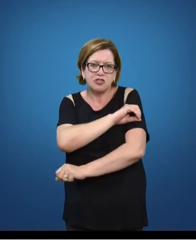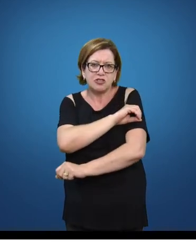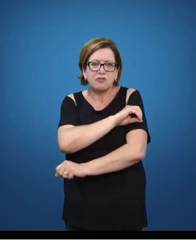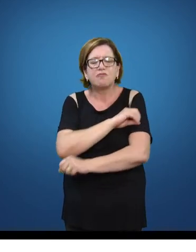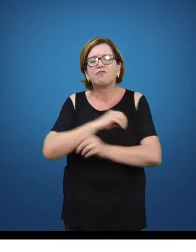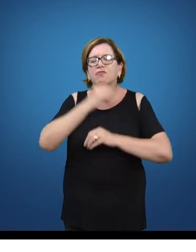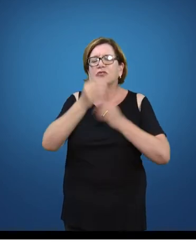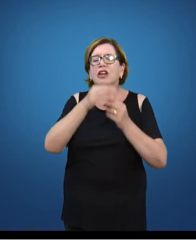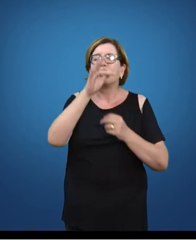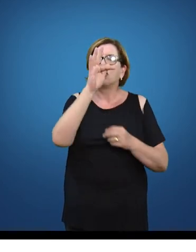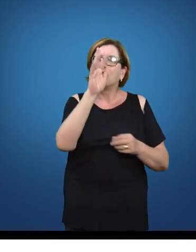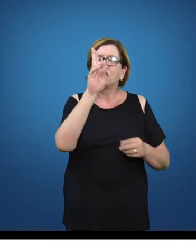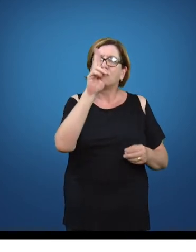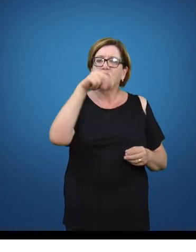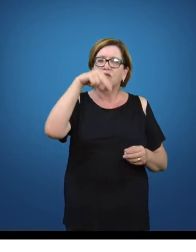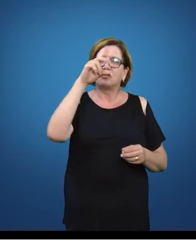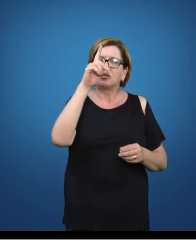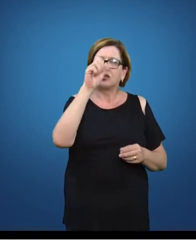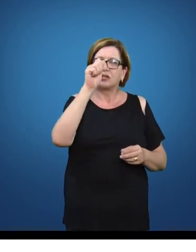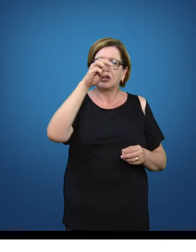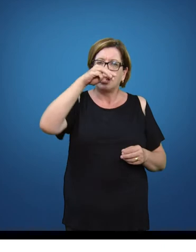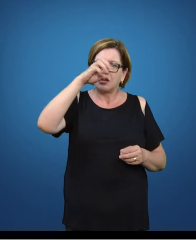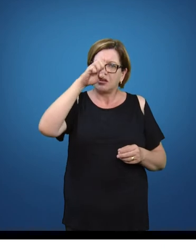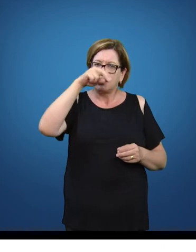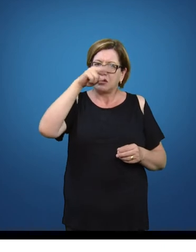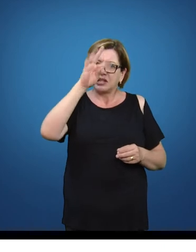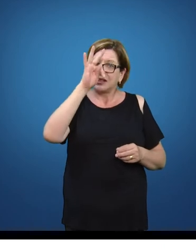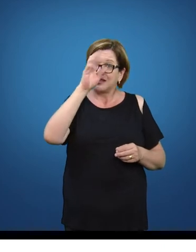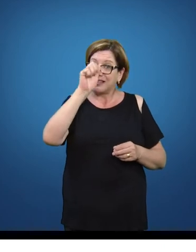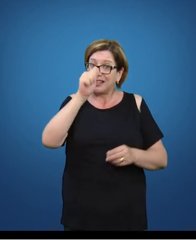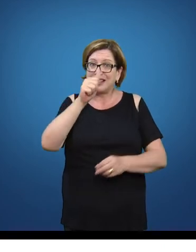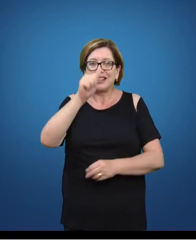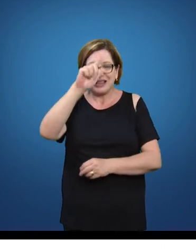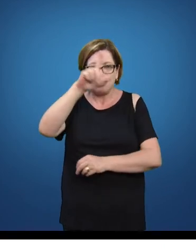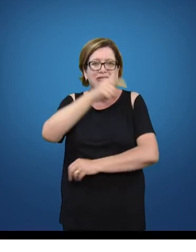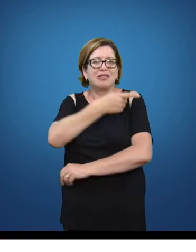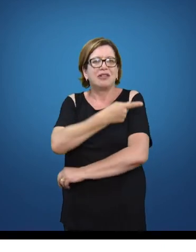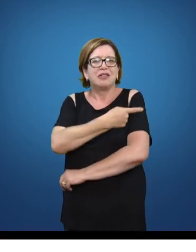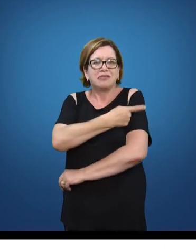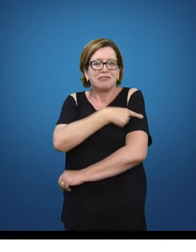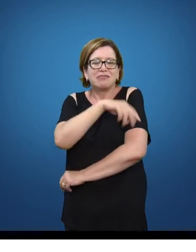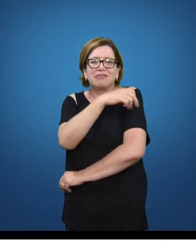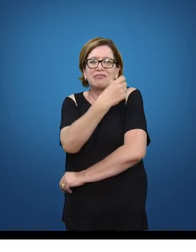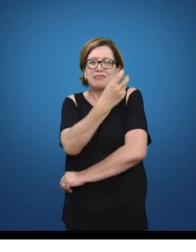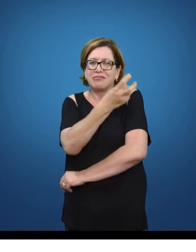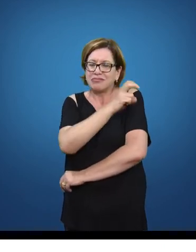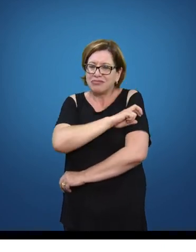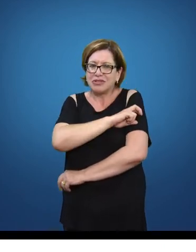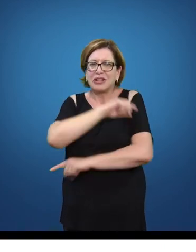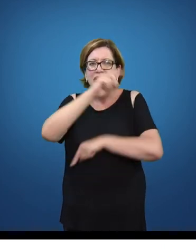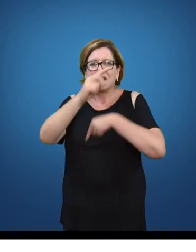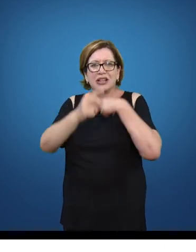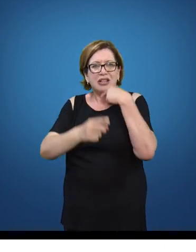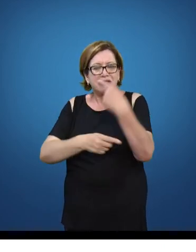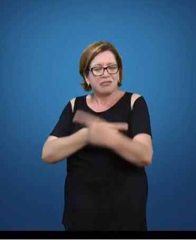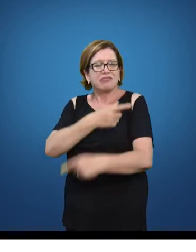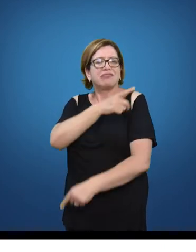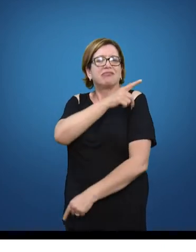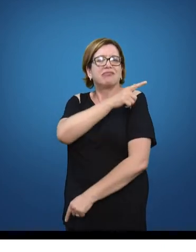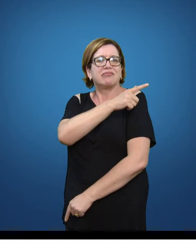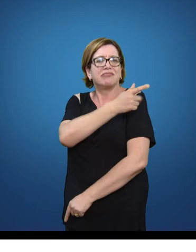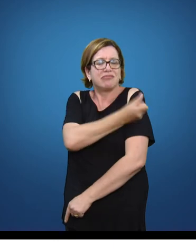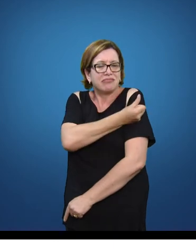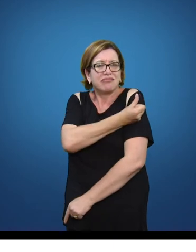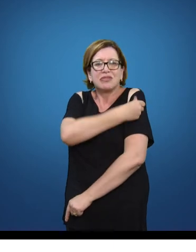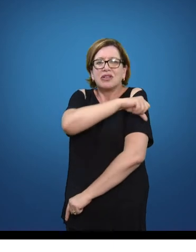ensino fundamental anos iniciais e anos finais e o ensino médio então quando a gente fala em educação